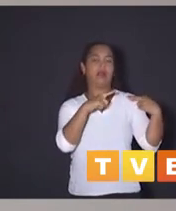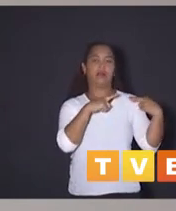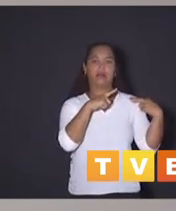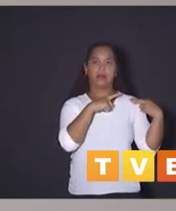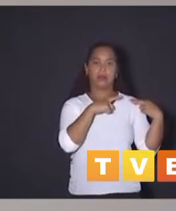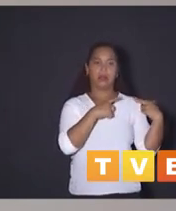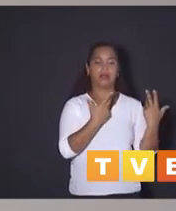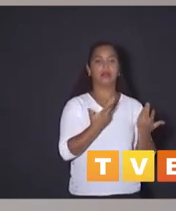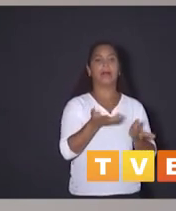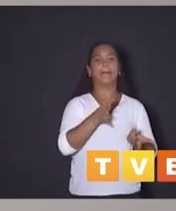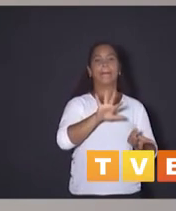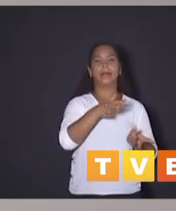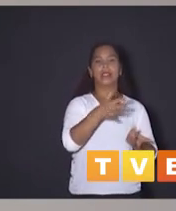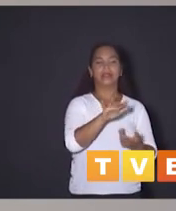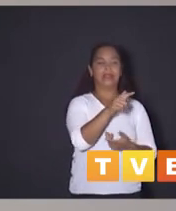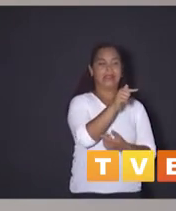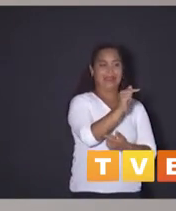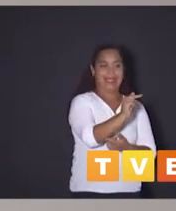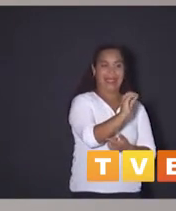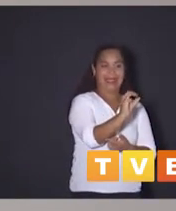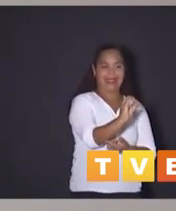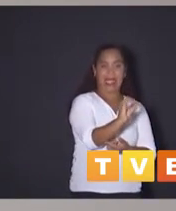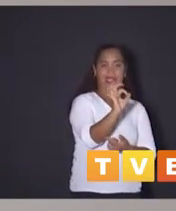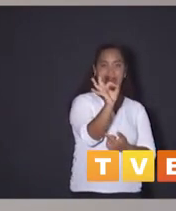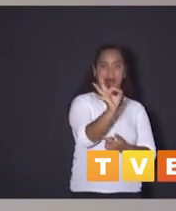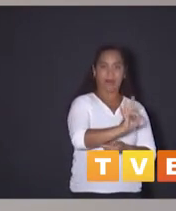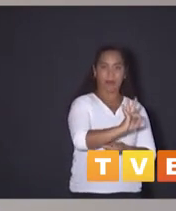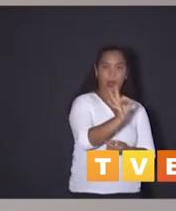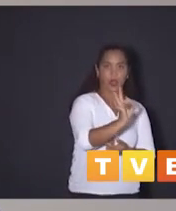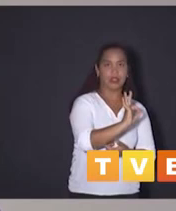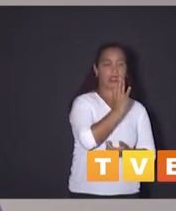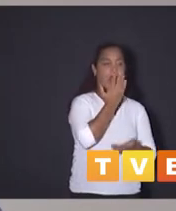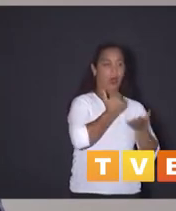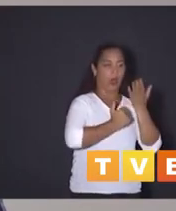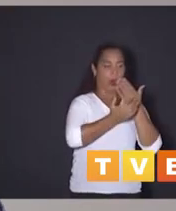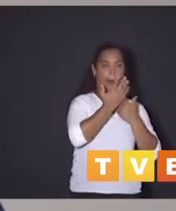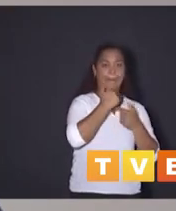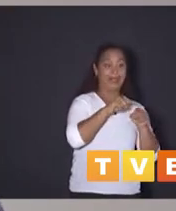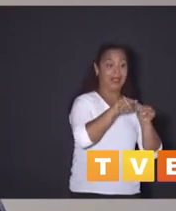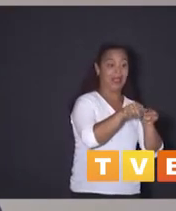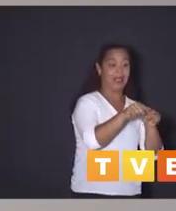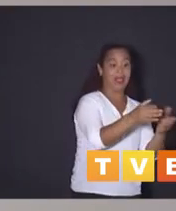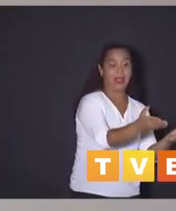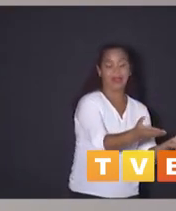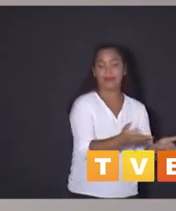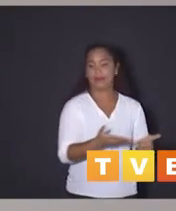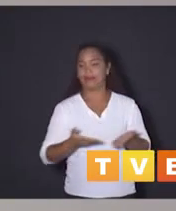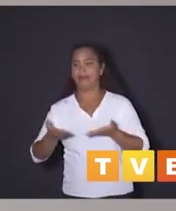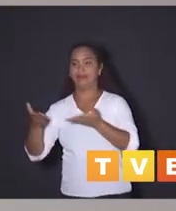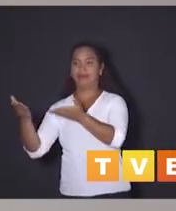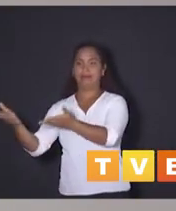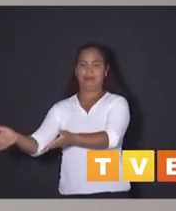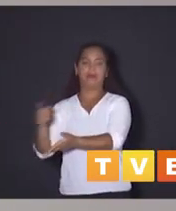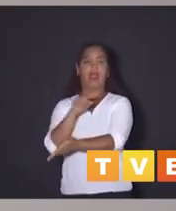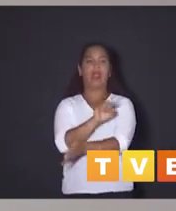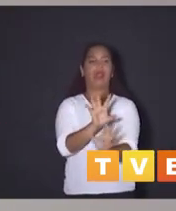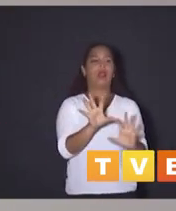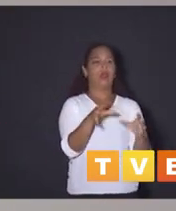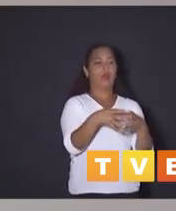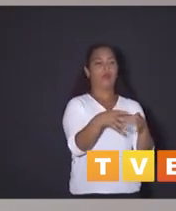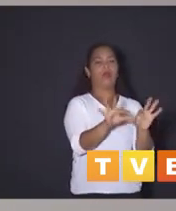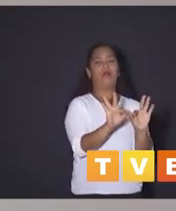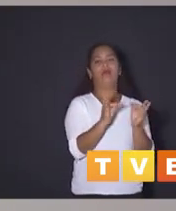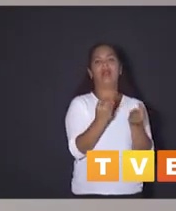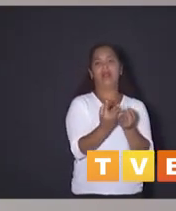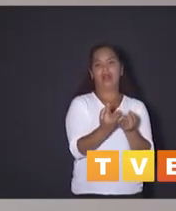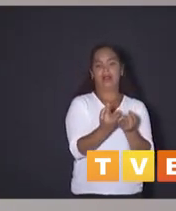aproximadamente 70% em média daquilo que comemos vêm desse segmento social chamada agricultura familiar então